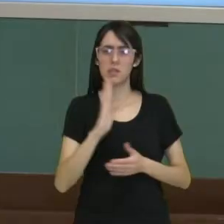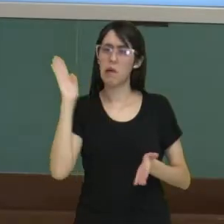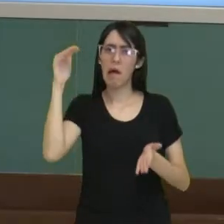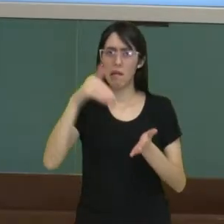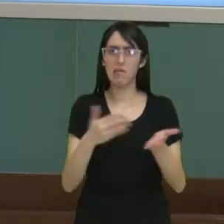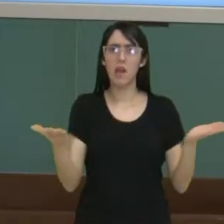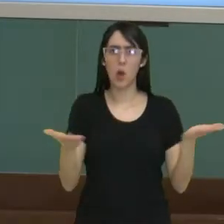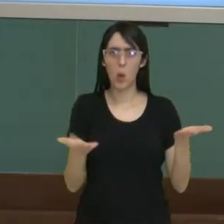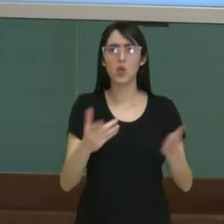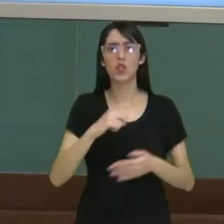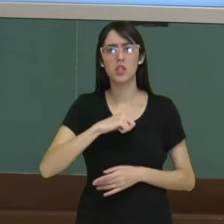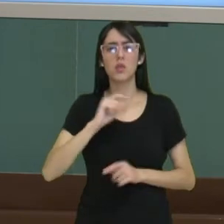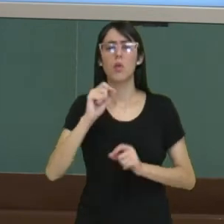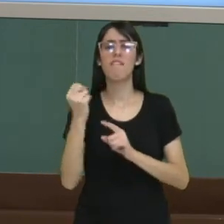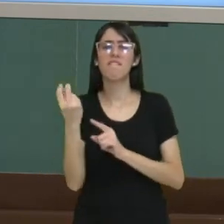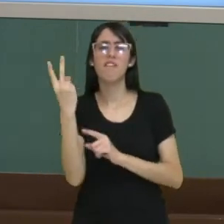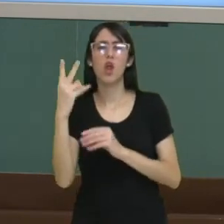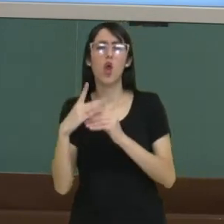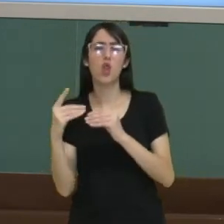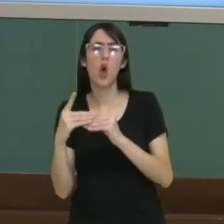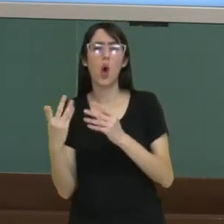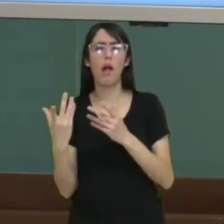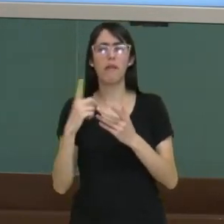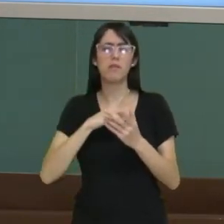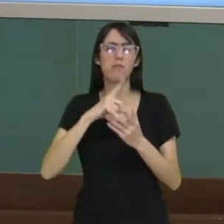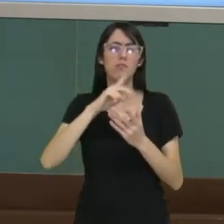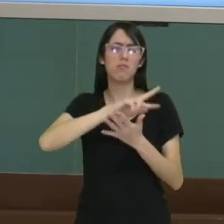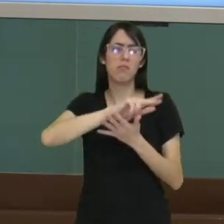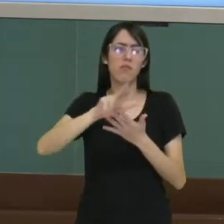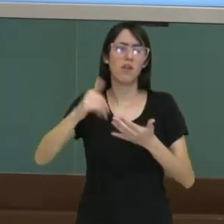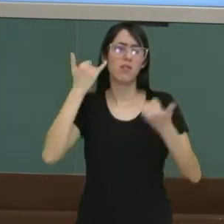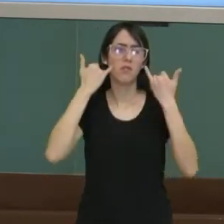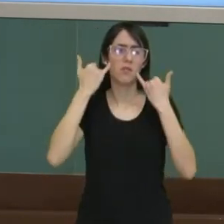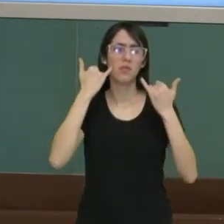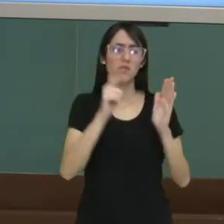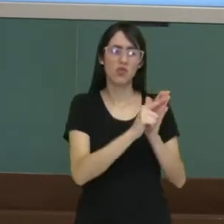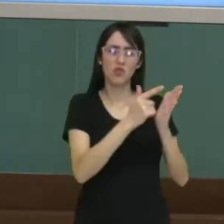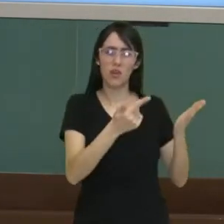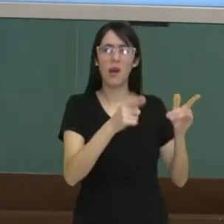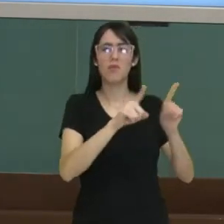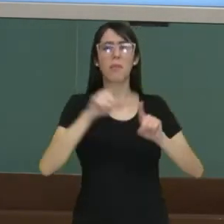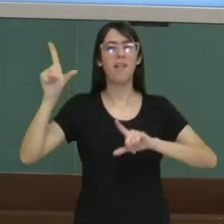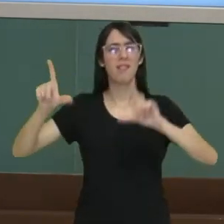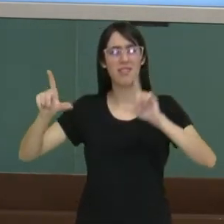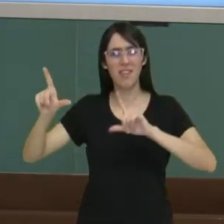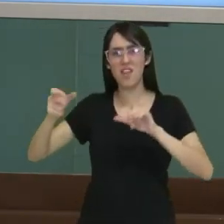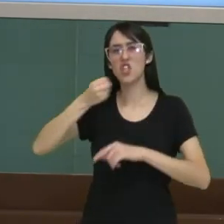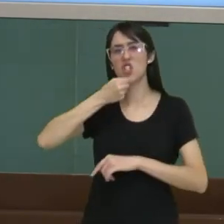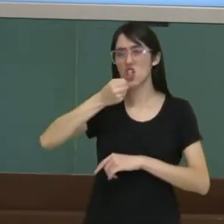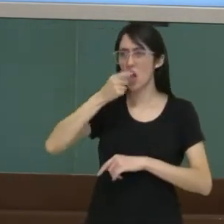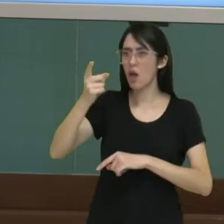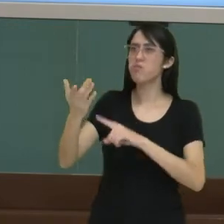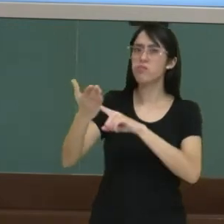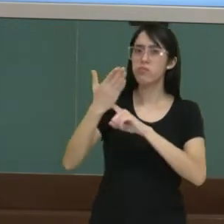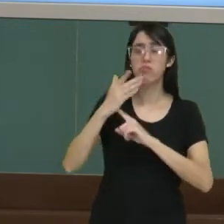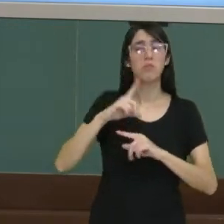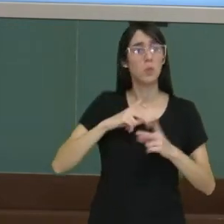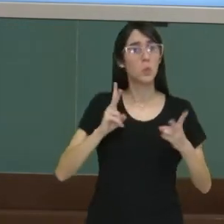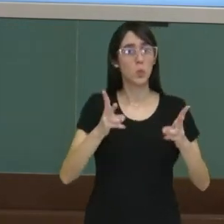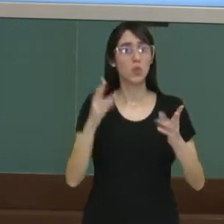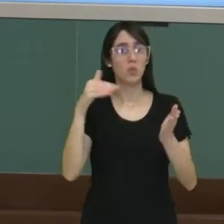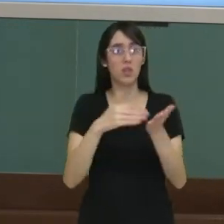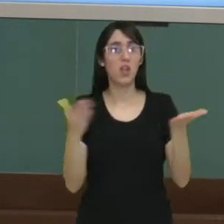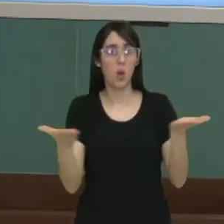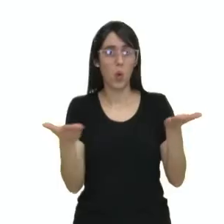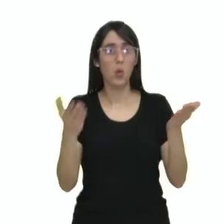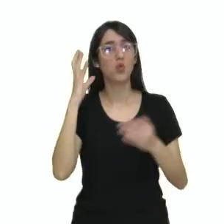né, o valor do dólar, todas essas questões, até que a gente vê em jornais televisivos também, a gente continua tendo A Hora do